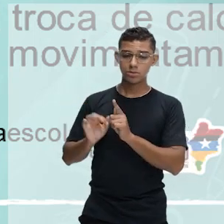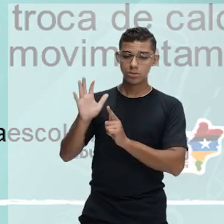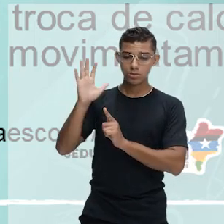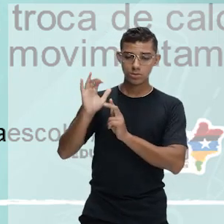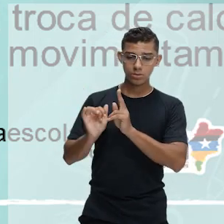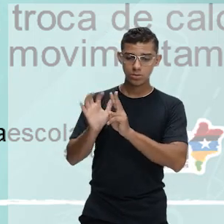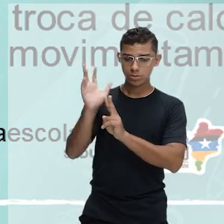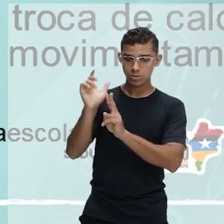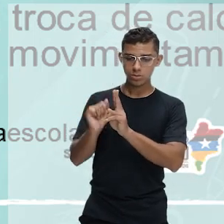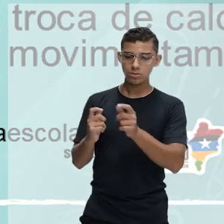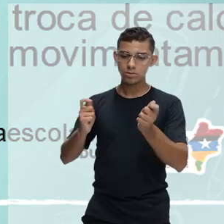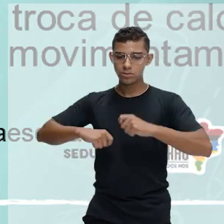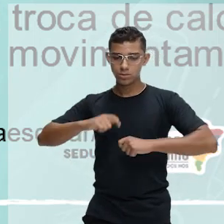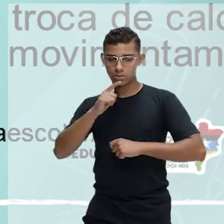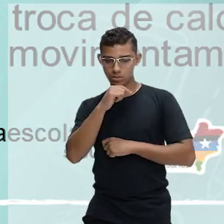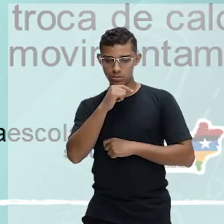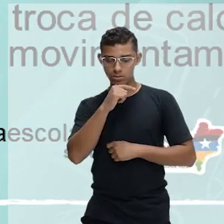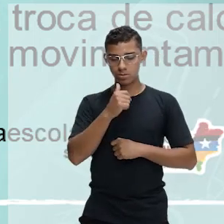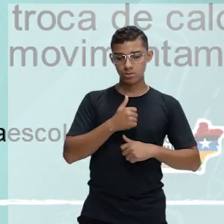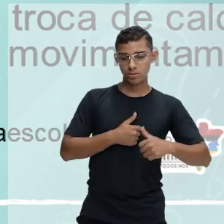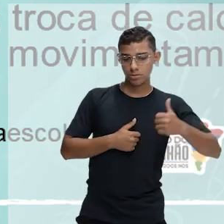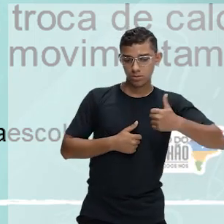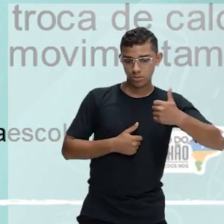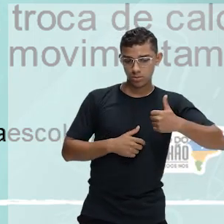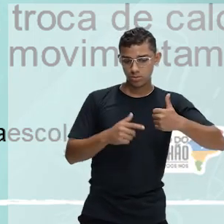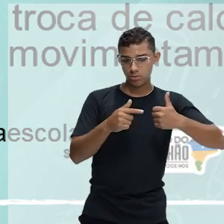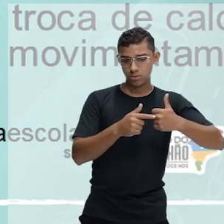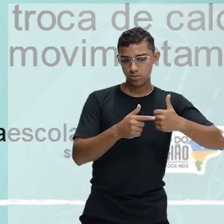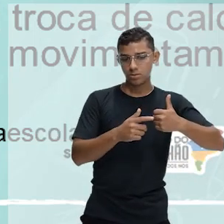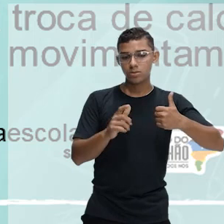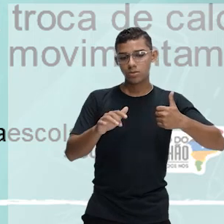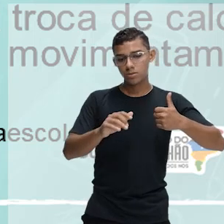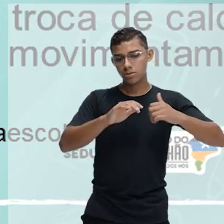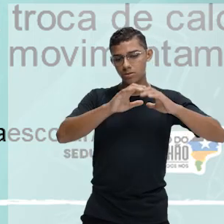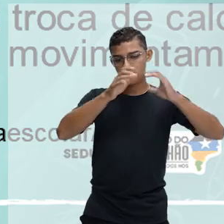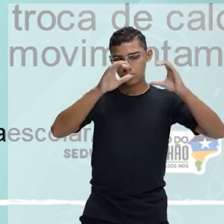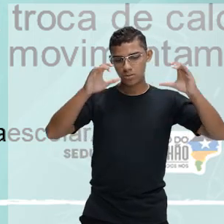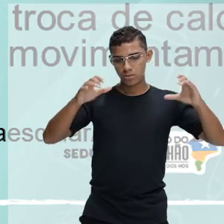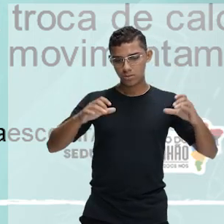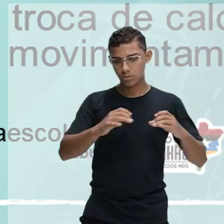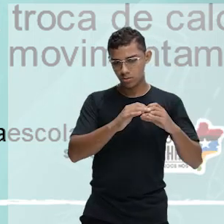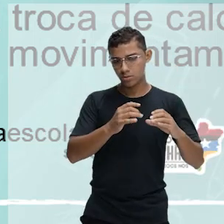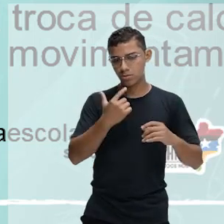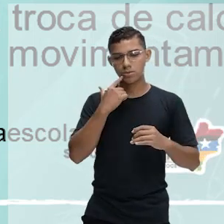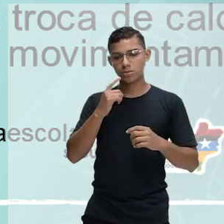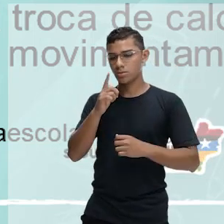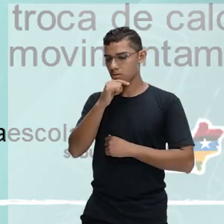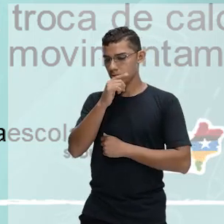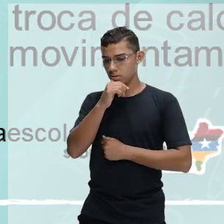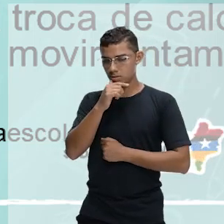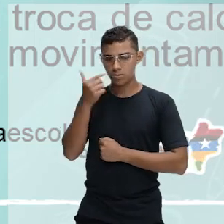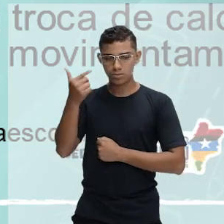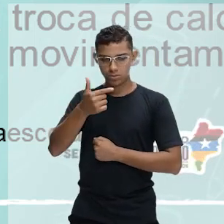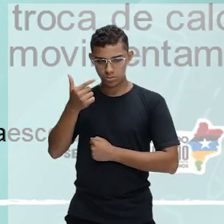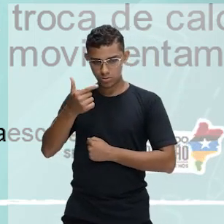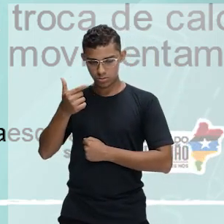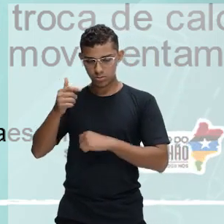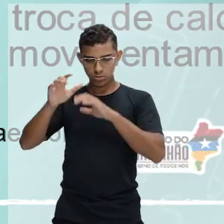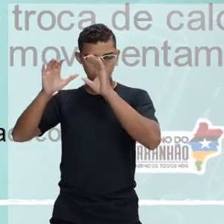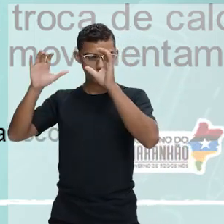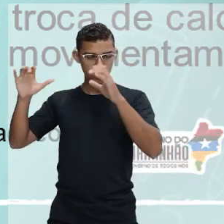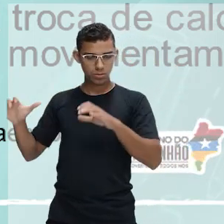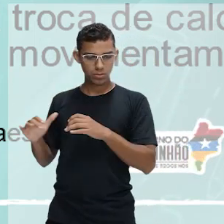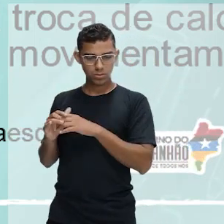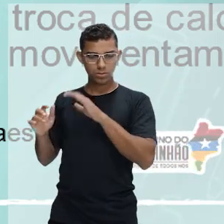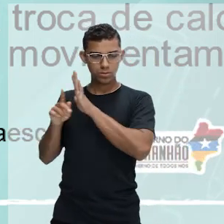de um primeiro circuito e as águas de um circuito secundário, os quais são independentes entre